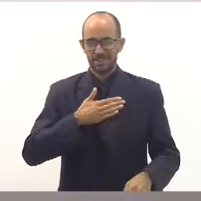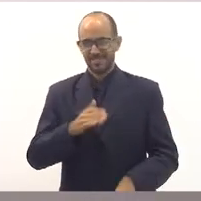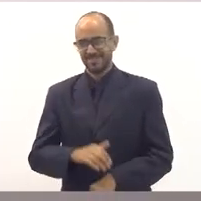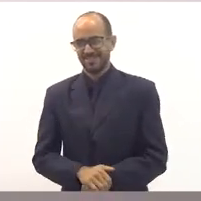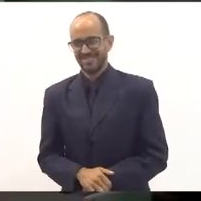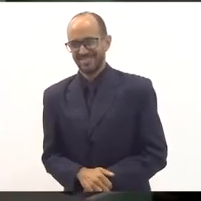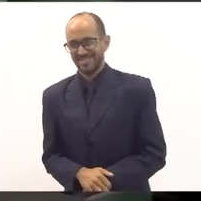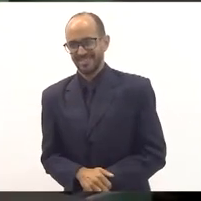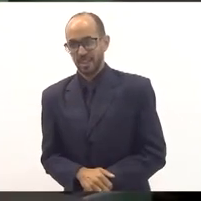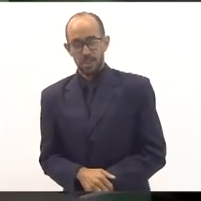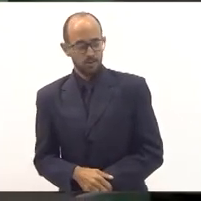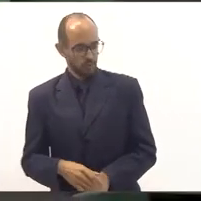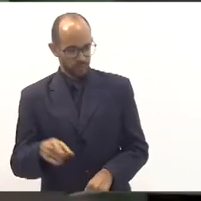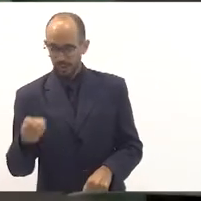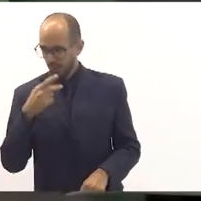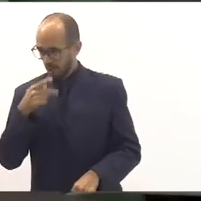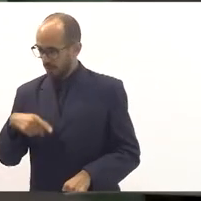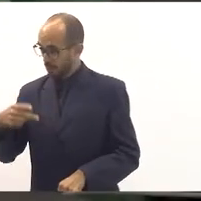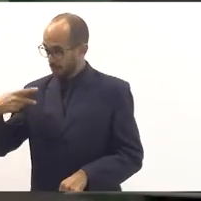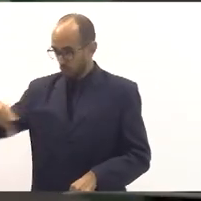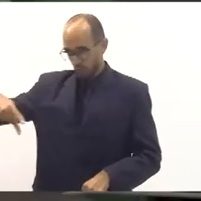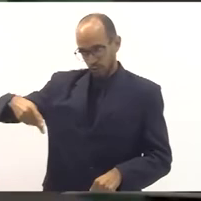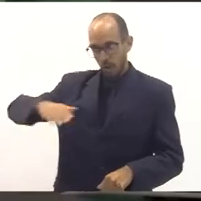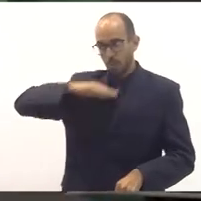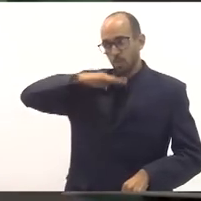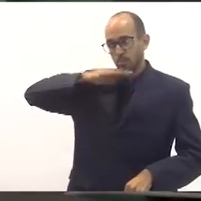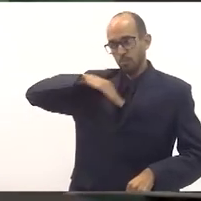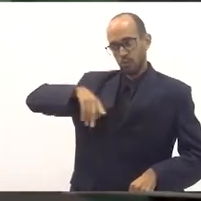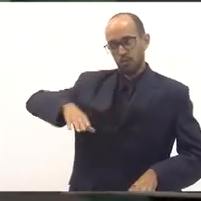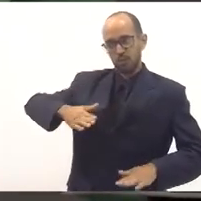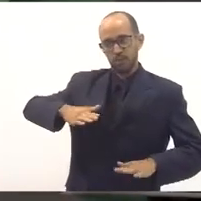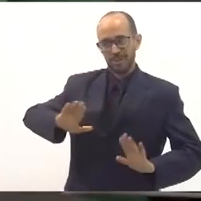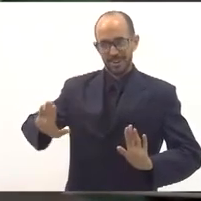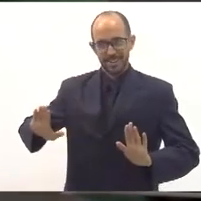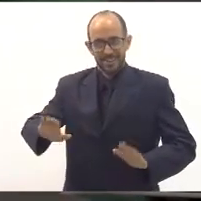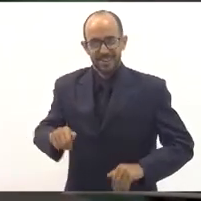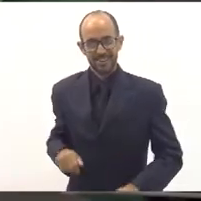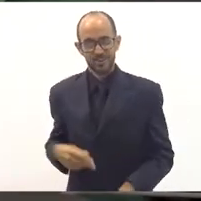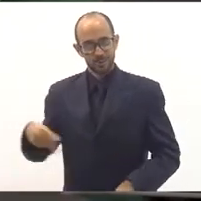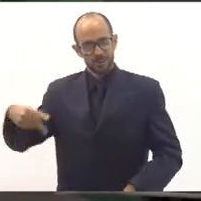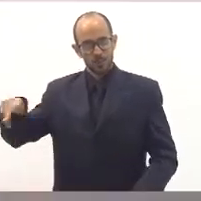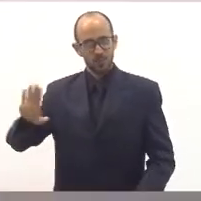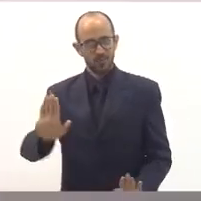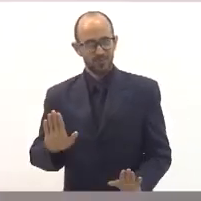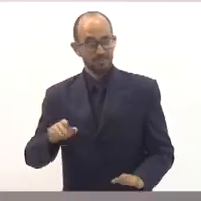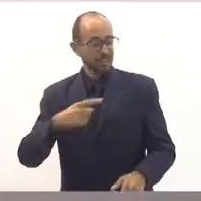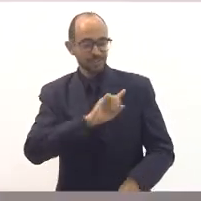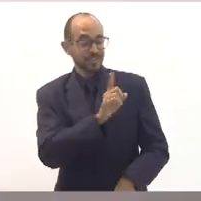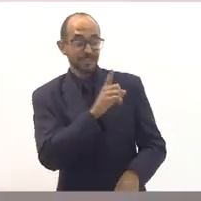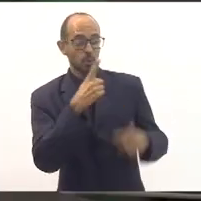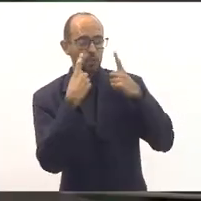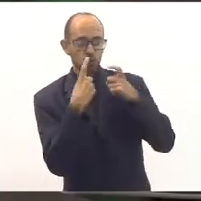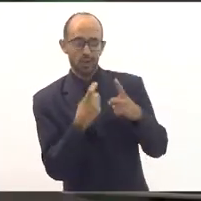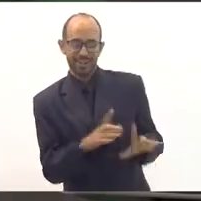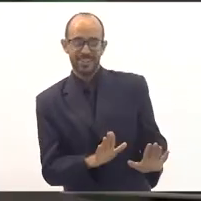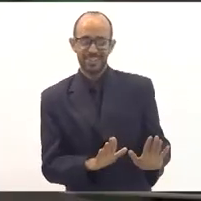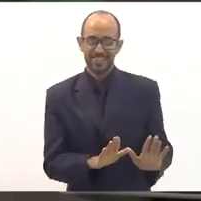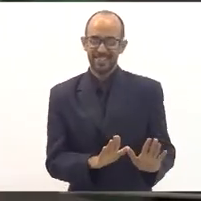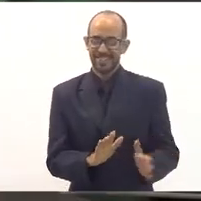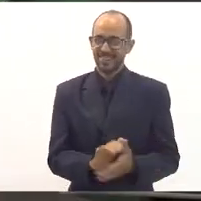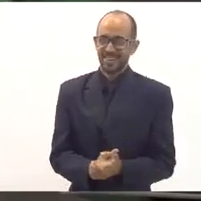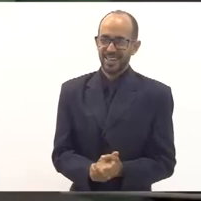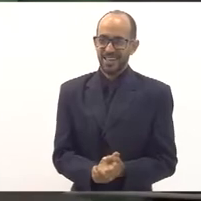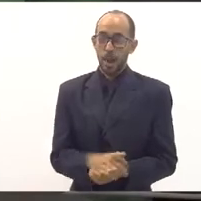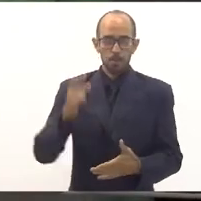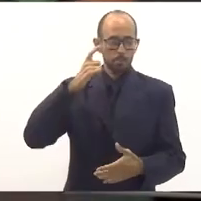verdade foi três trabalha no seu bumbum bem Apenas aplicou Exatamente exatamente mas não chorei tudo que você falou parece que